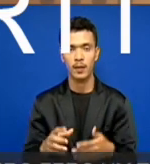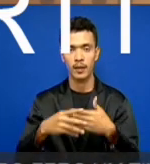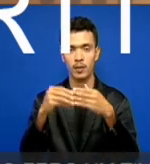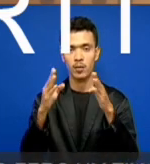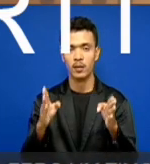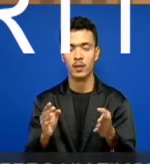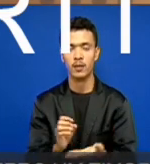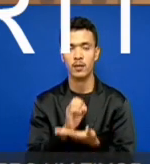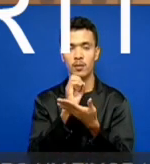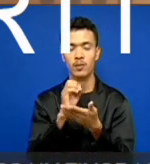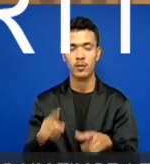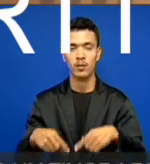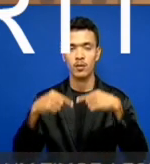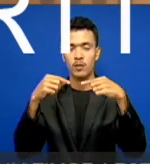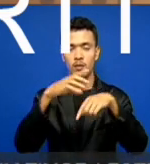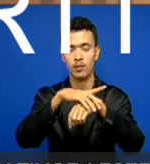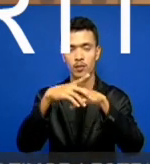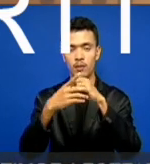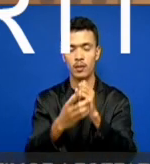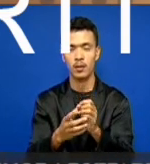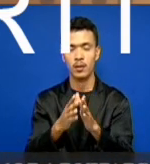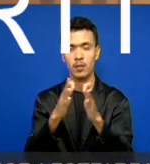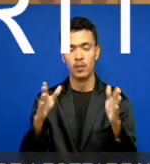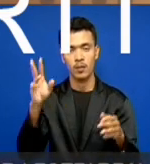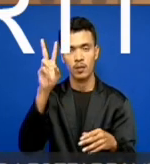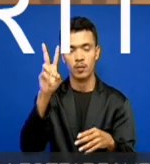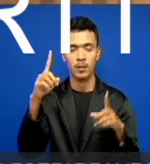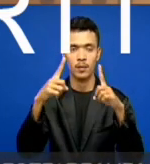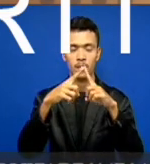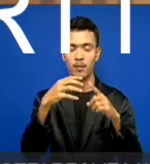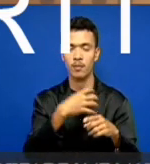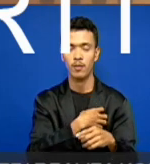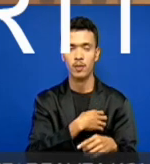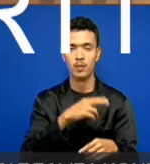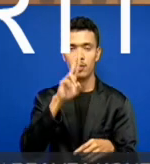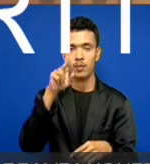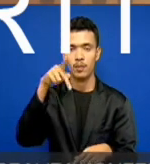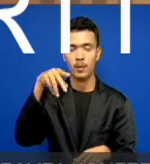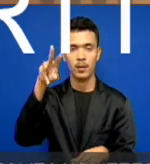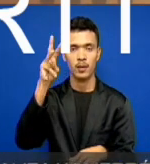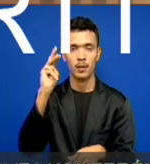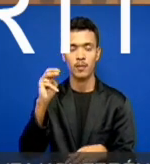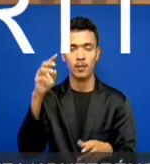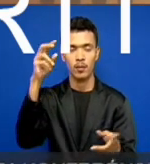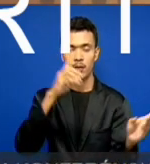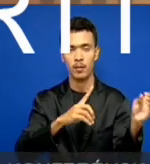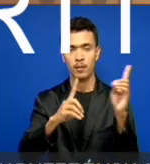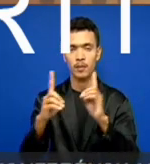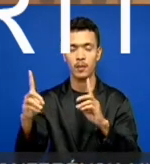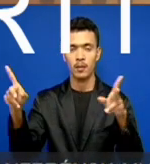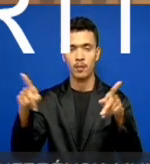Autoridad de Rayo oferece Ray hectares rua ba unidade de polícia marítima, onde estabelece posto de vigilância